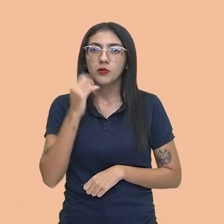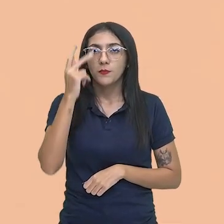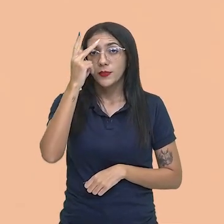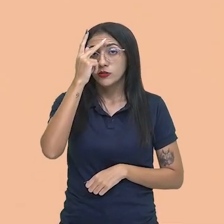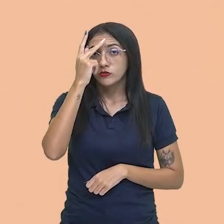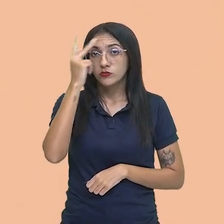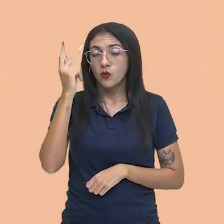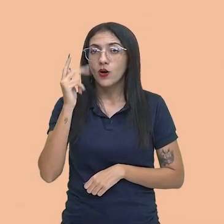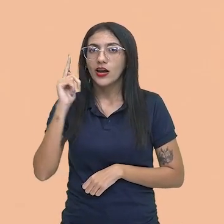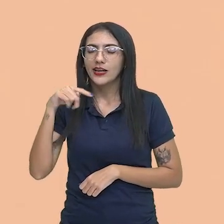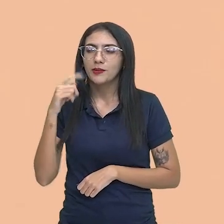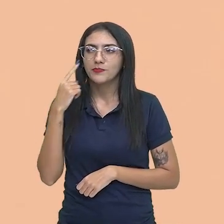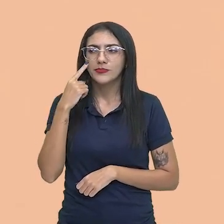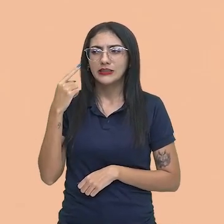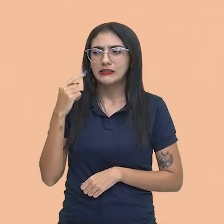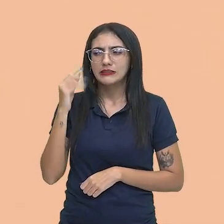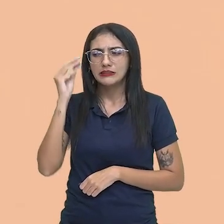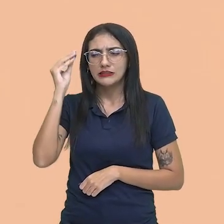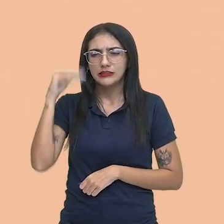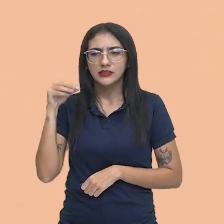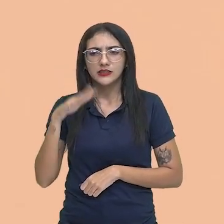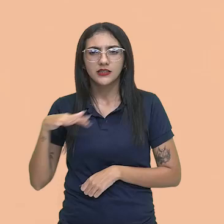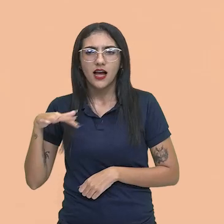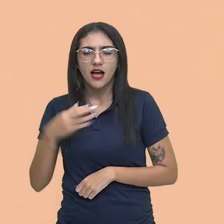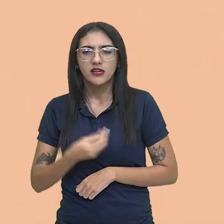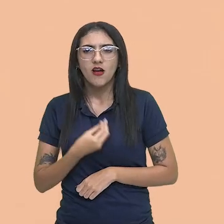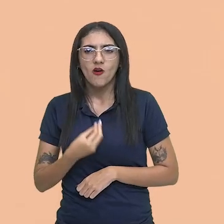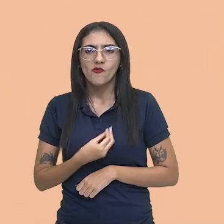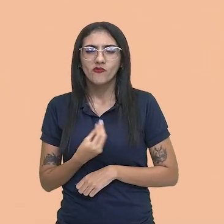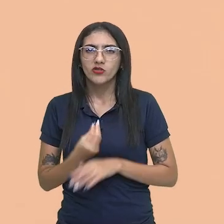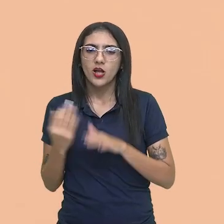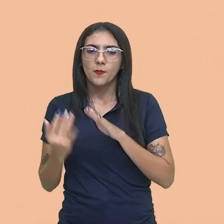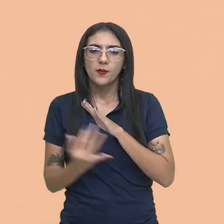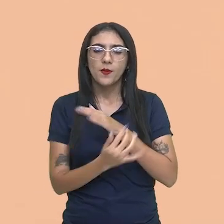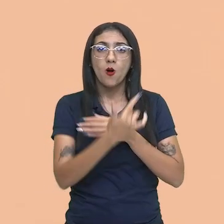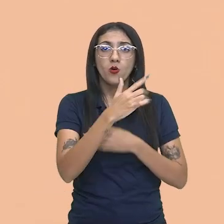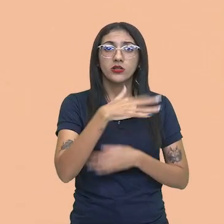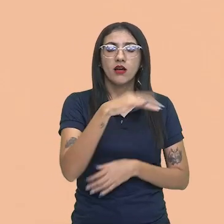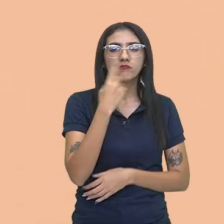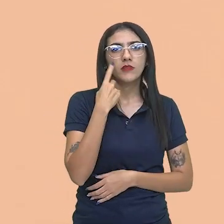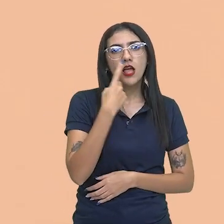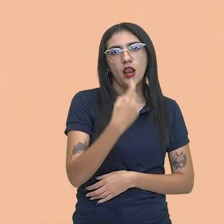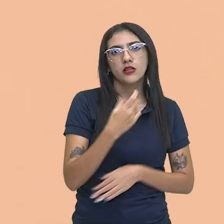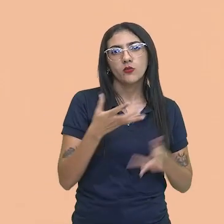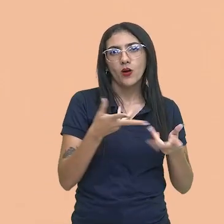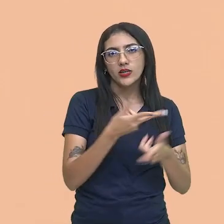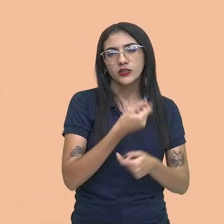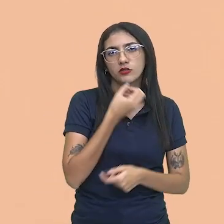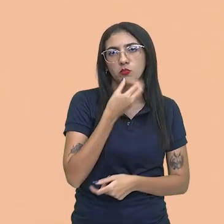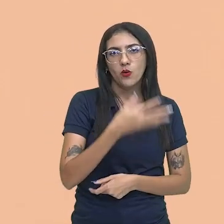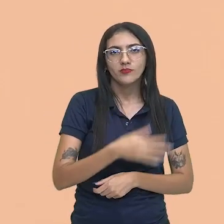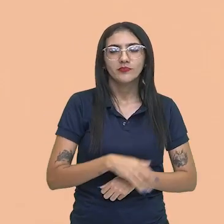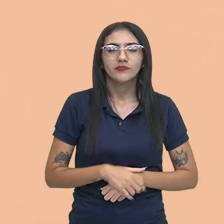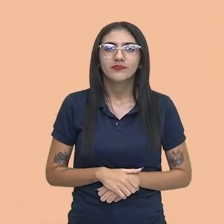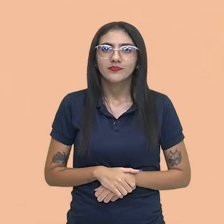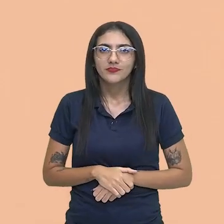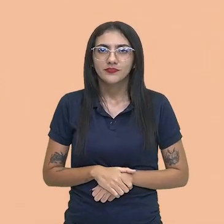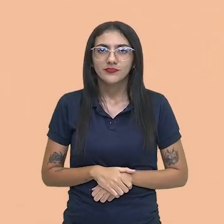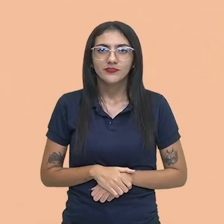essa população ela se desloque aí de um lugar para o outro. E aí a gente vai observar